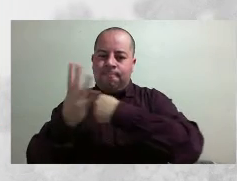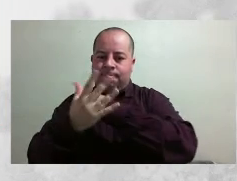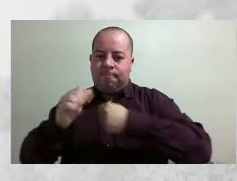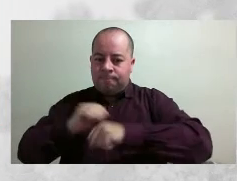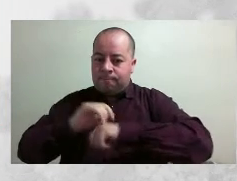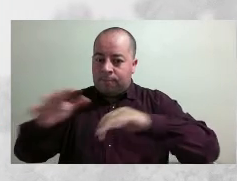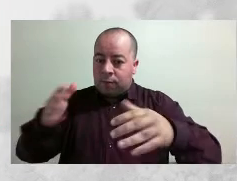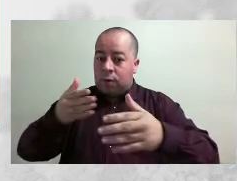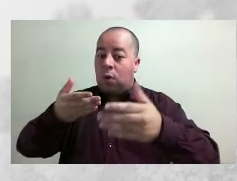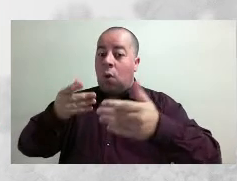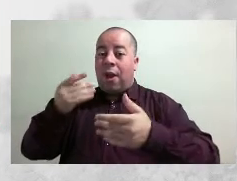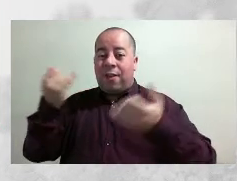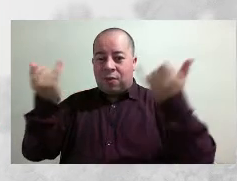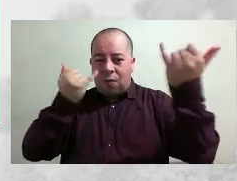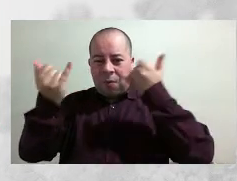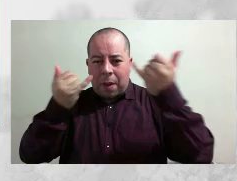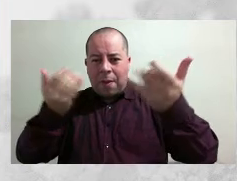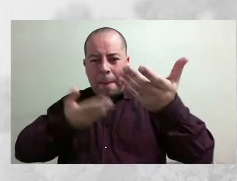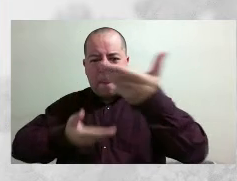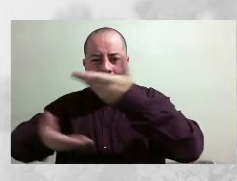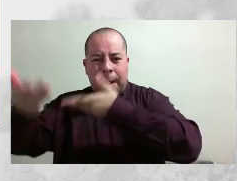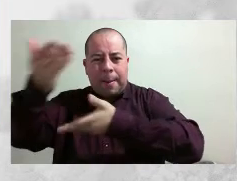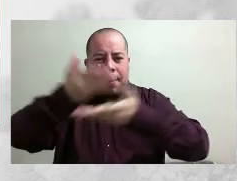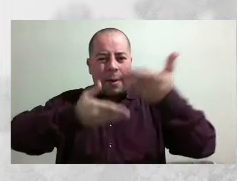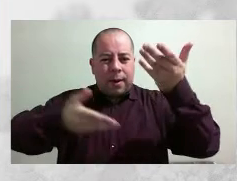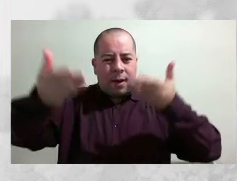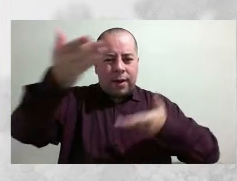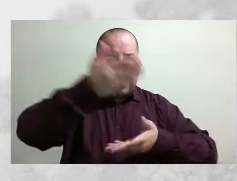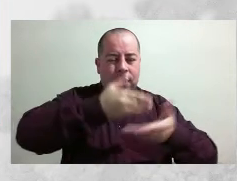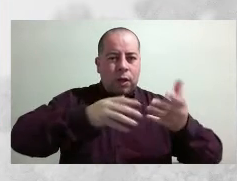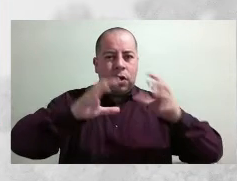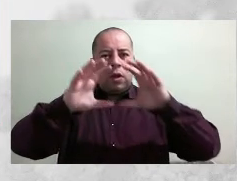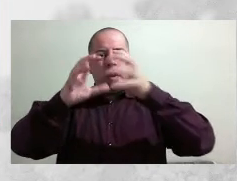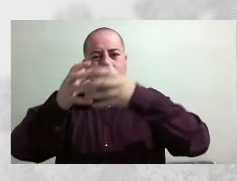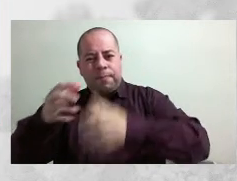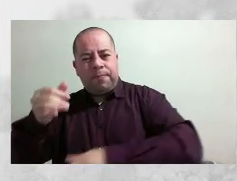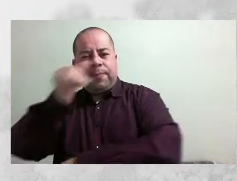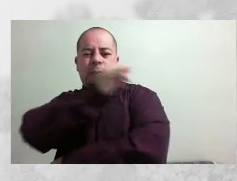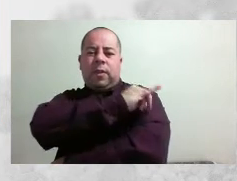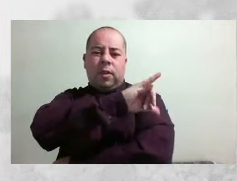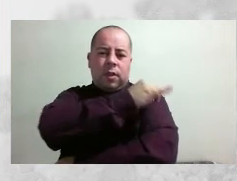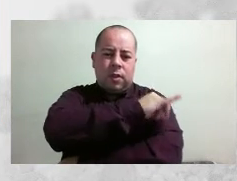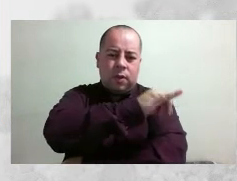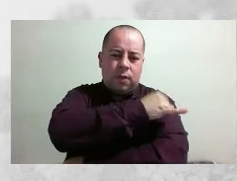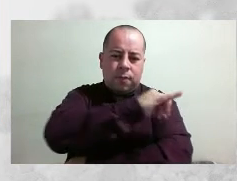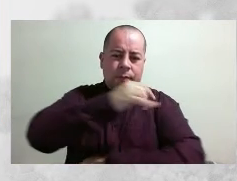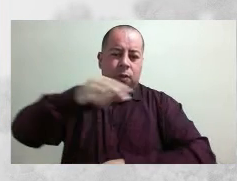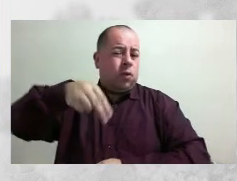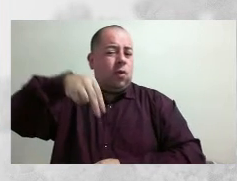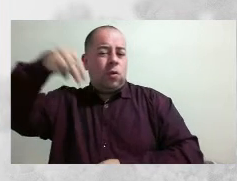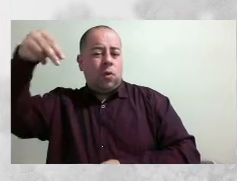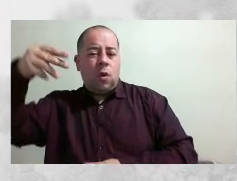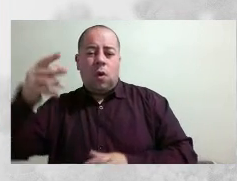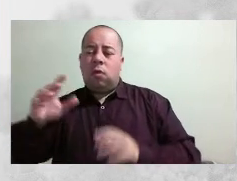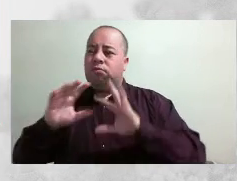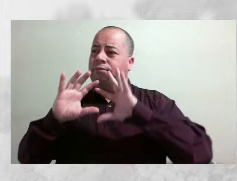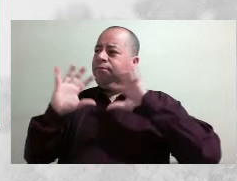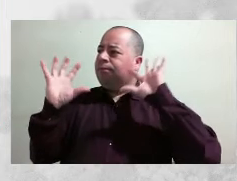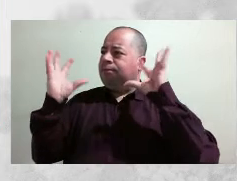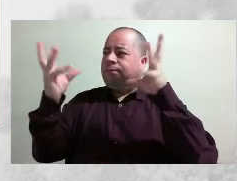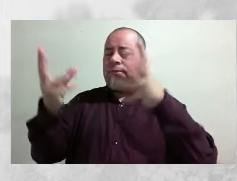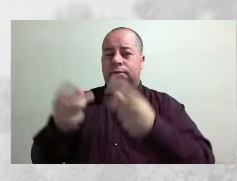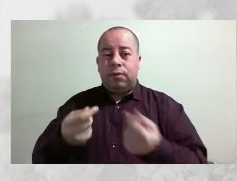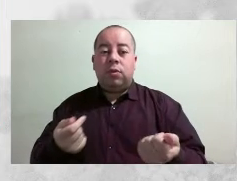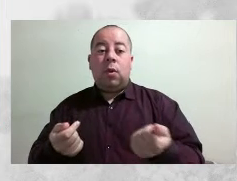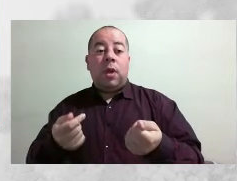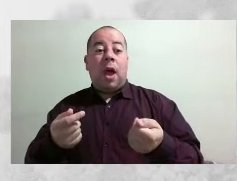o compartilhamento das nossas informações em ligas acadêmicas do Rio de Janeiro, do Nordeste. Então, todo o